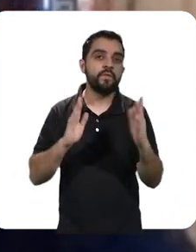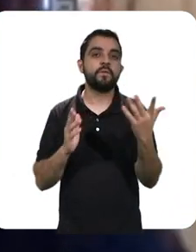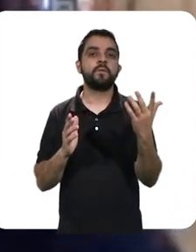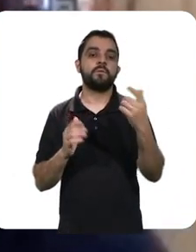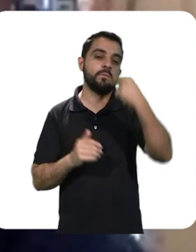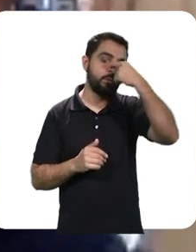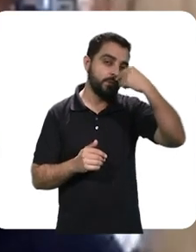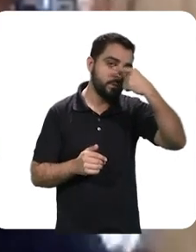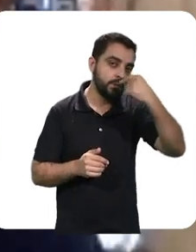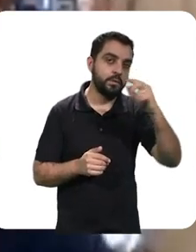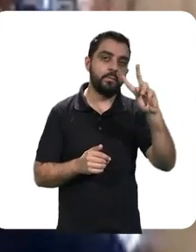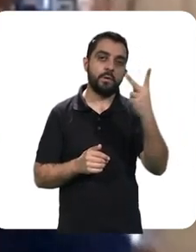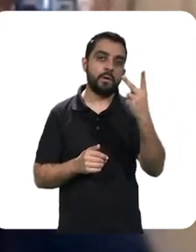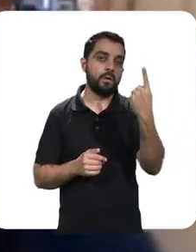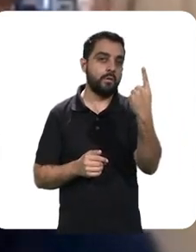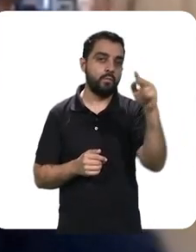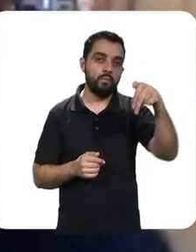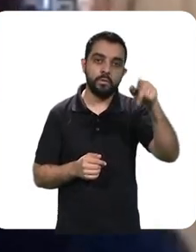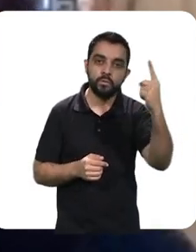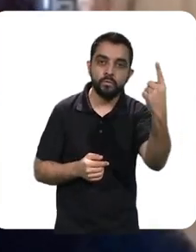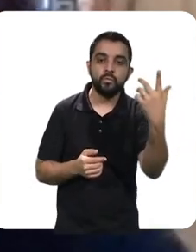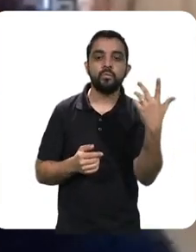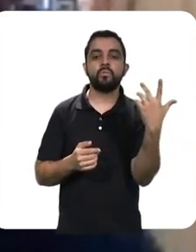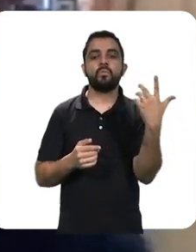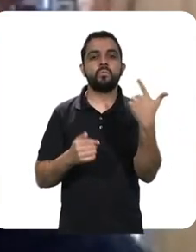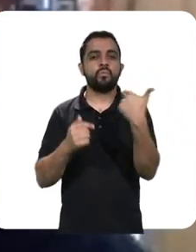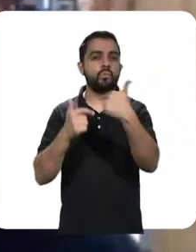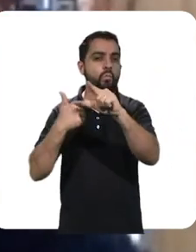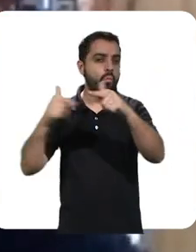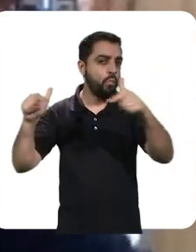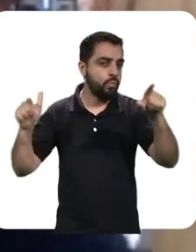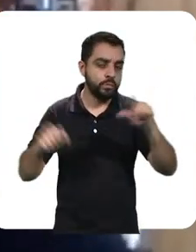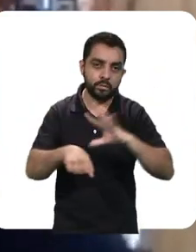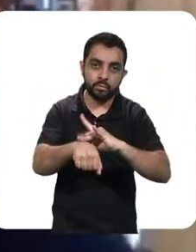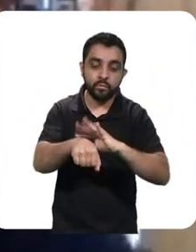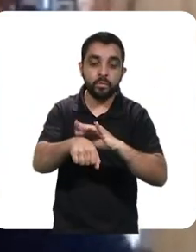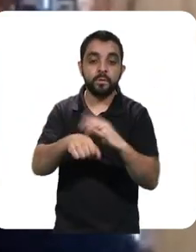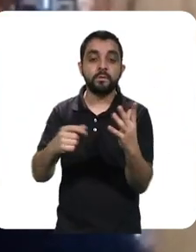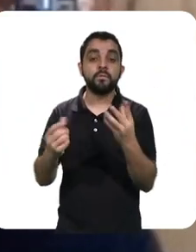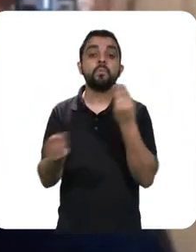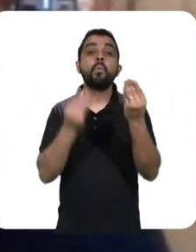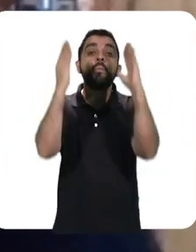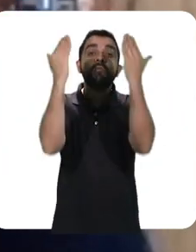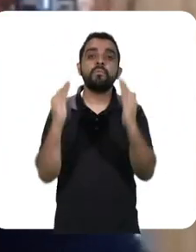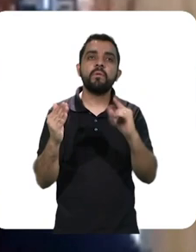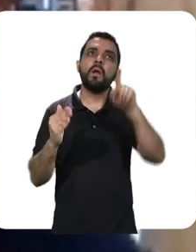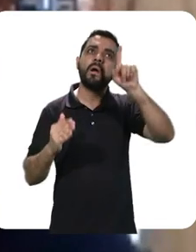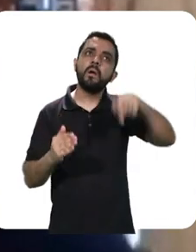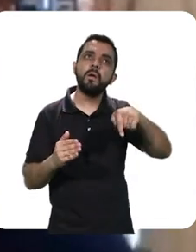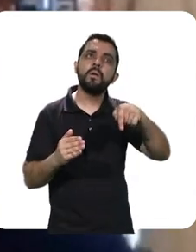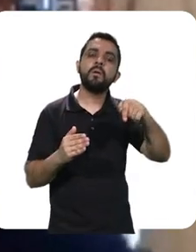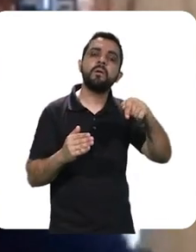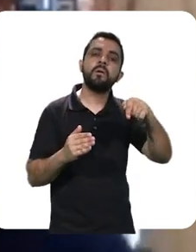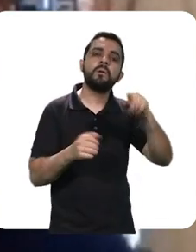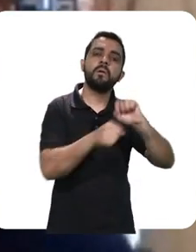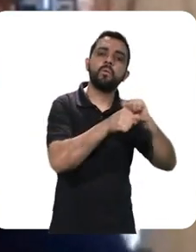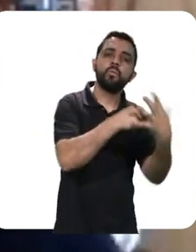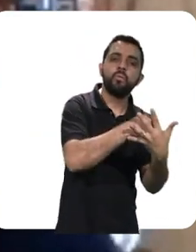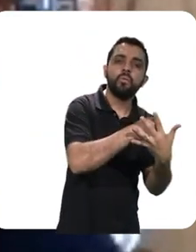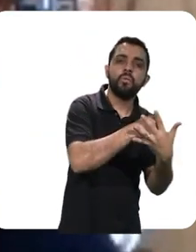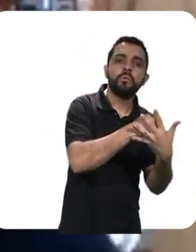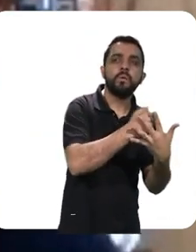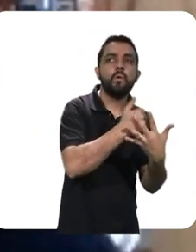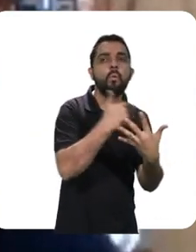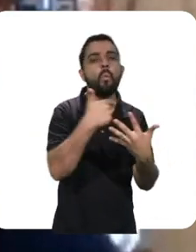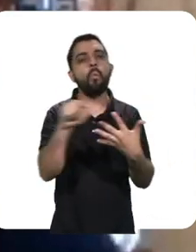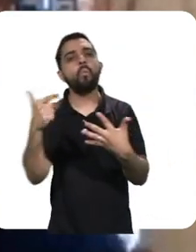vírus sincicial respiratório entre as crianças, entre outros agentes. E como é que a gente vai avaliar, nesse contexto, todas essas